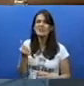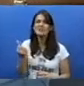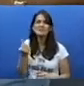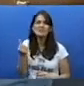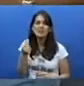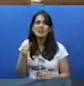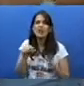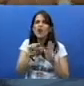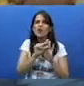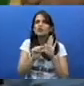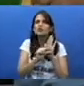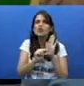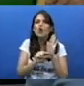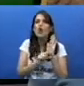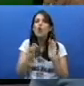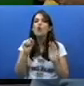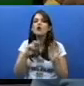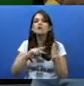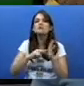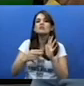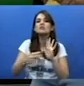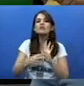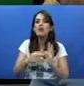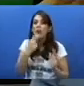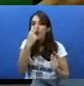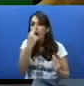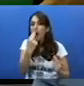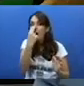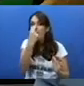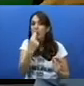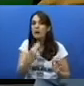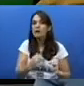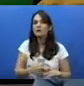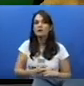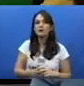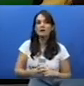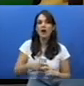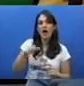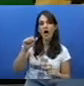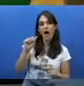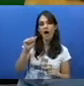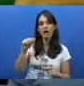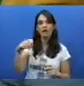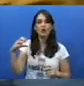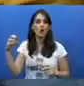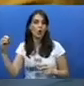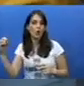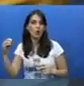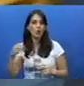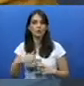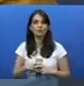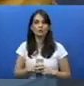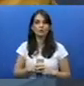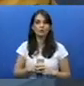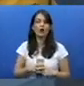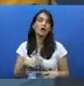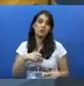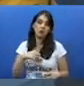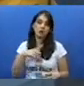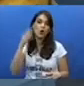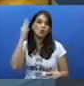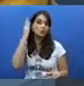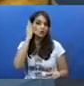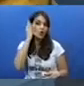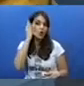que significa nasalar? O A e O. É que tem um som, né, que sai